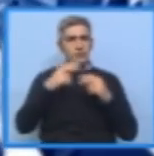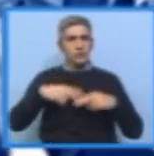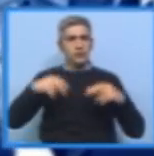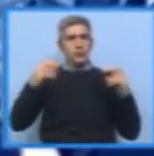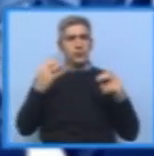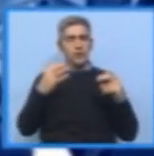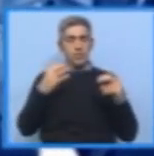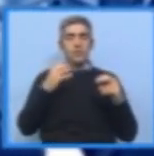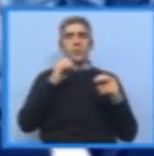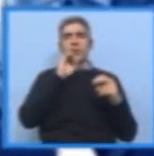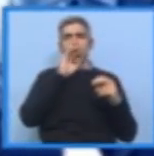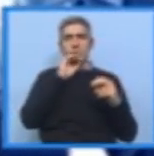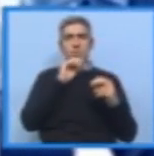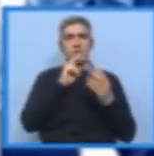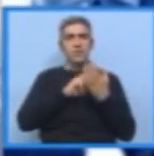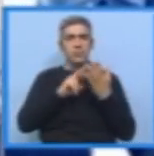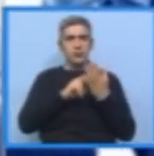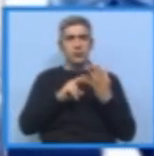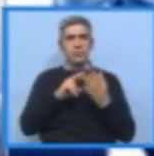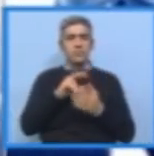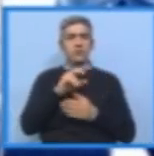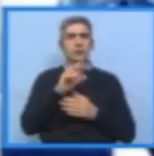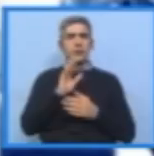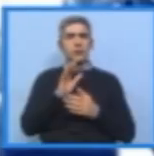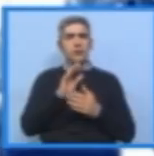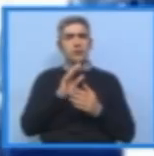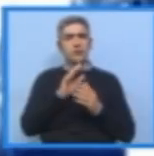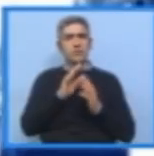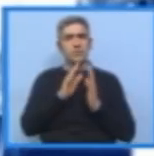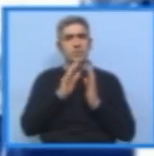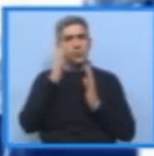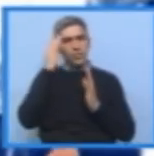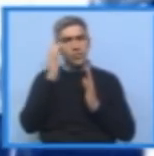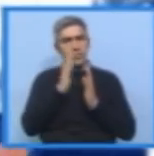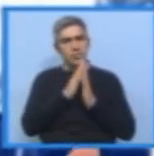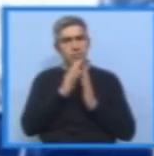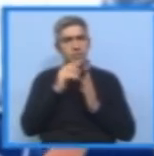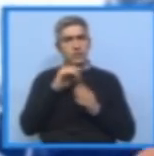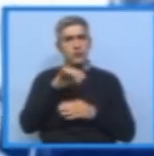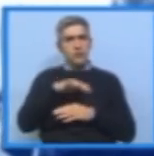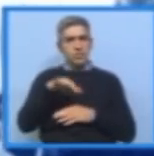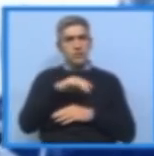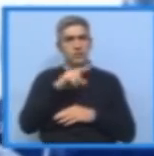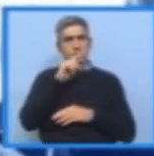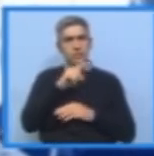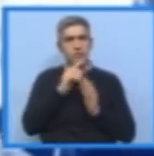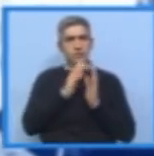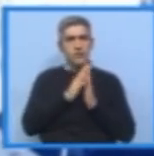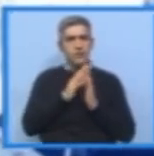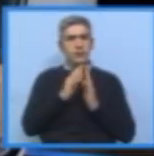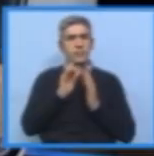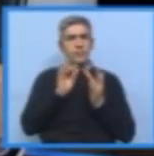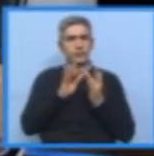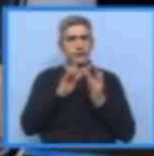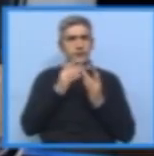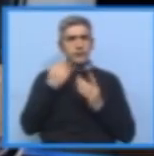na liturgia latina, por mais que na teologia já passei isso, mas no local, no sítio, na paróquia, em